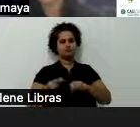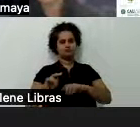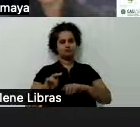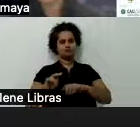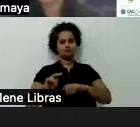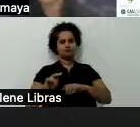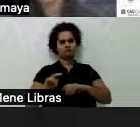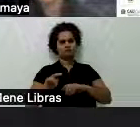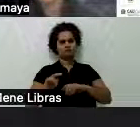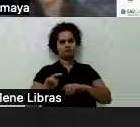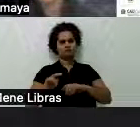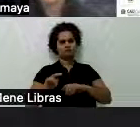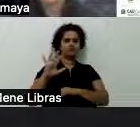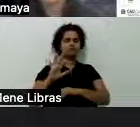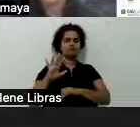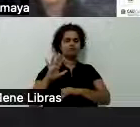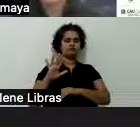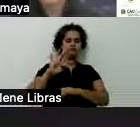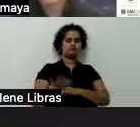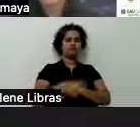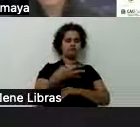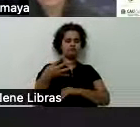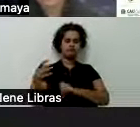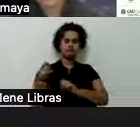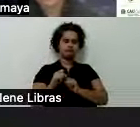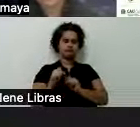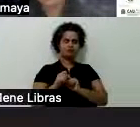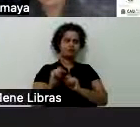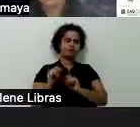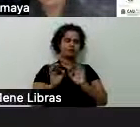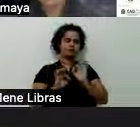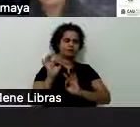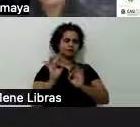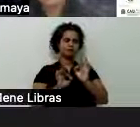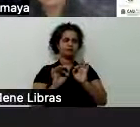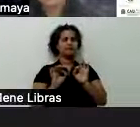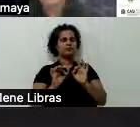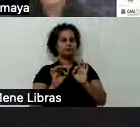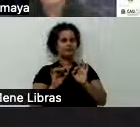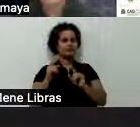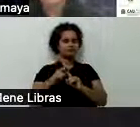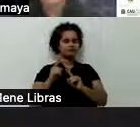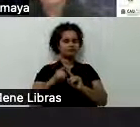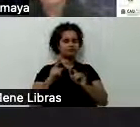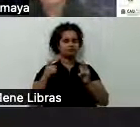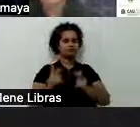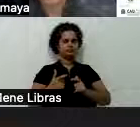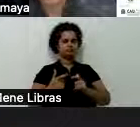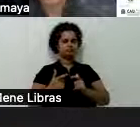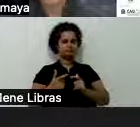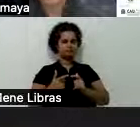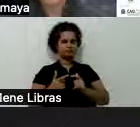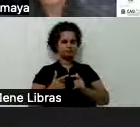essa planilha e fez uma sistematização em função dos tipos de espaço